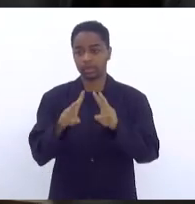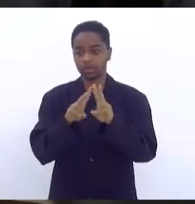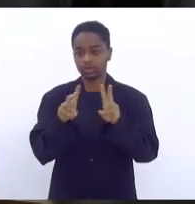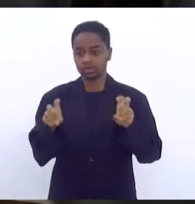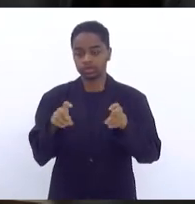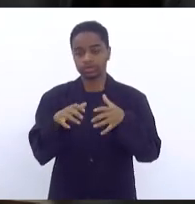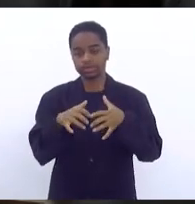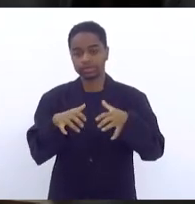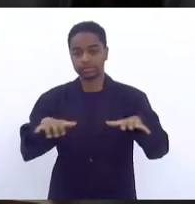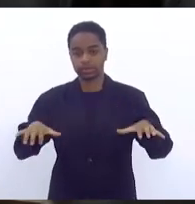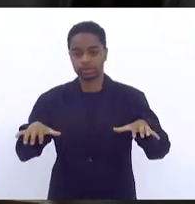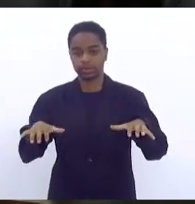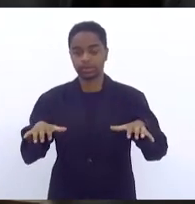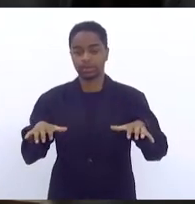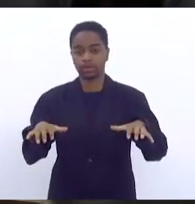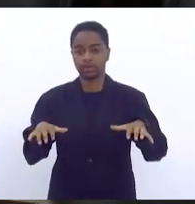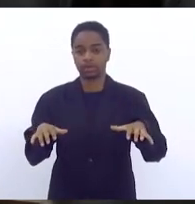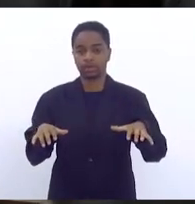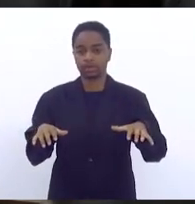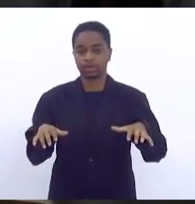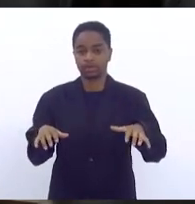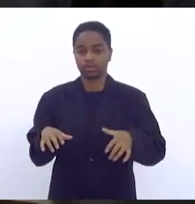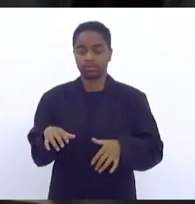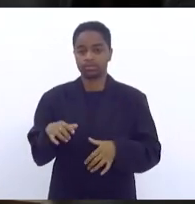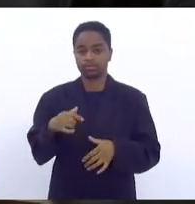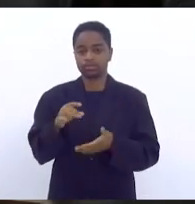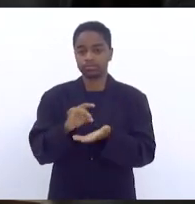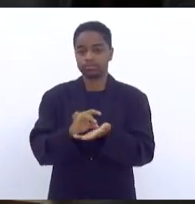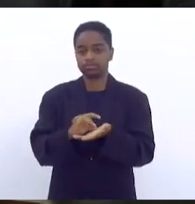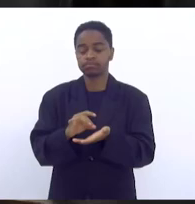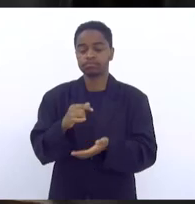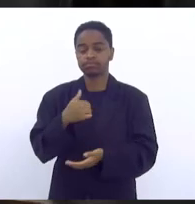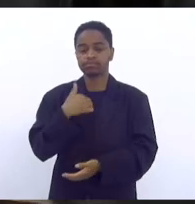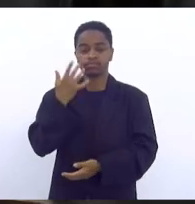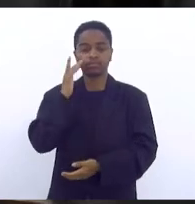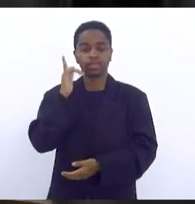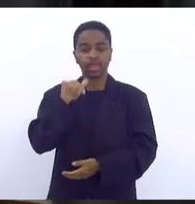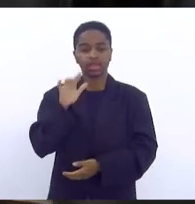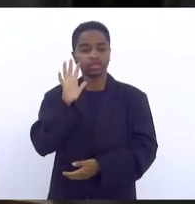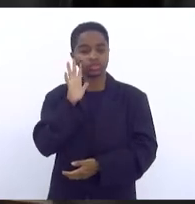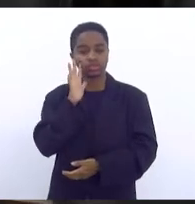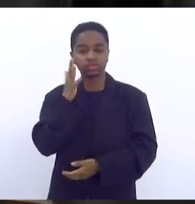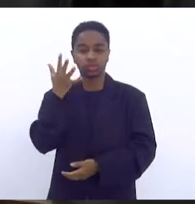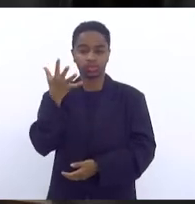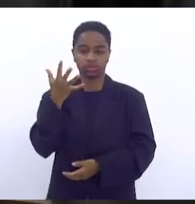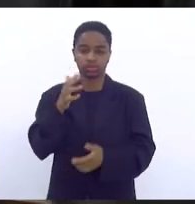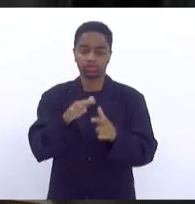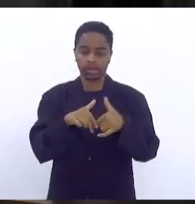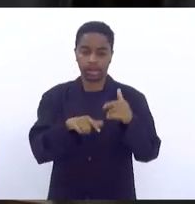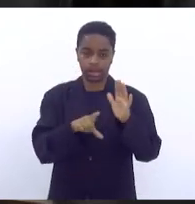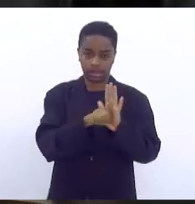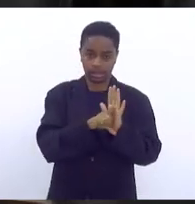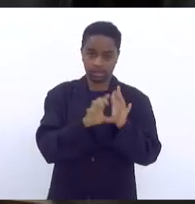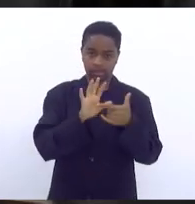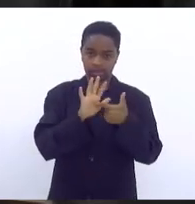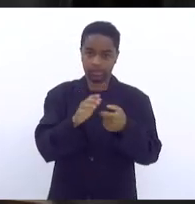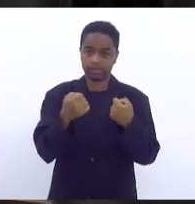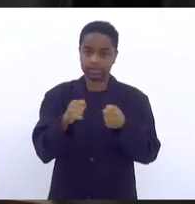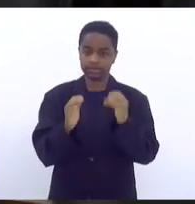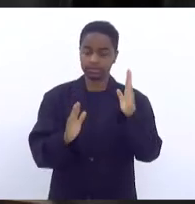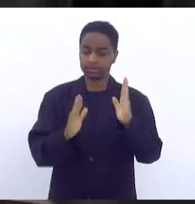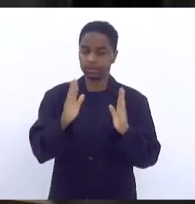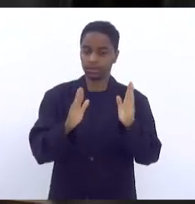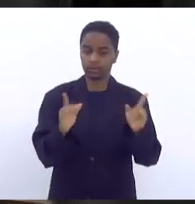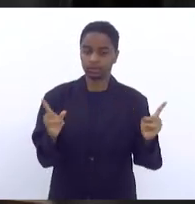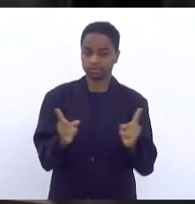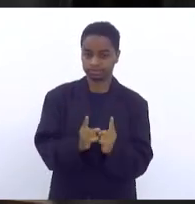absoluto eh separador absoluto realmente é uma solução que tá pela nossa própria lei né ela tem que ser provisória eh